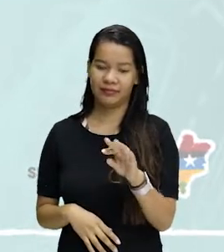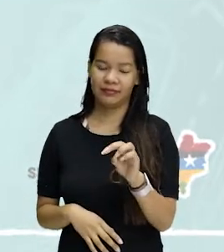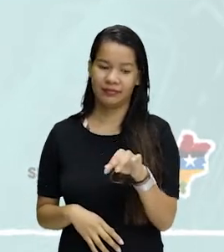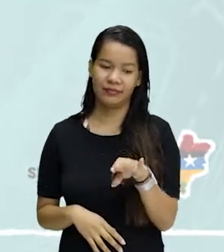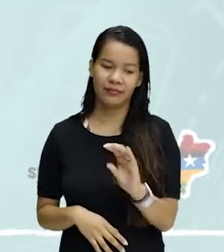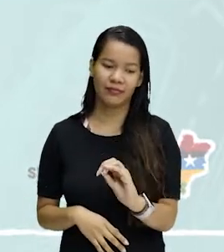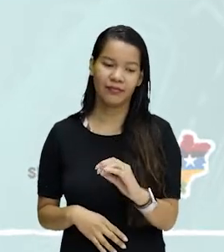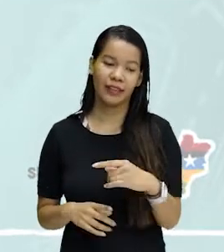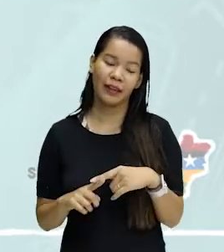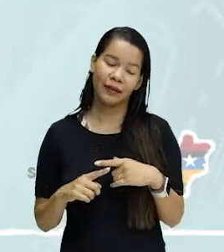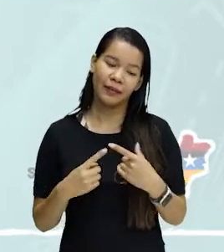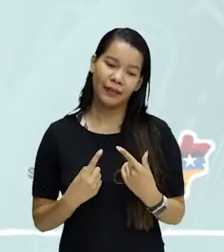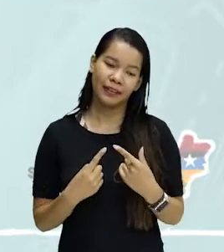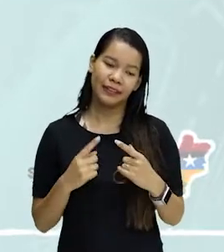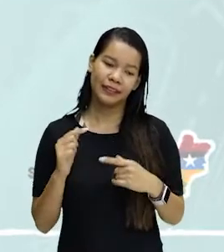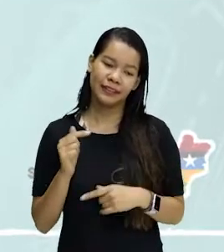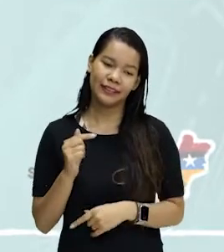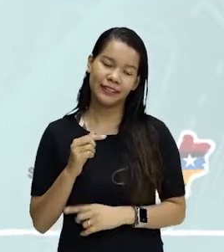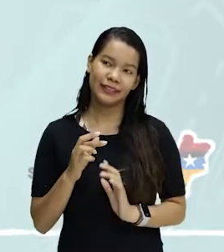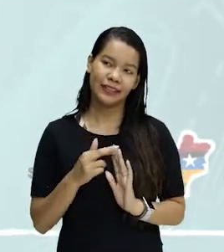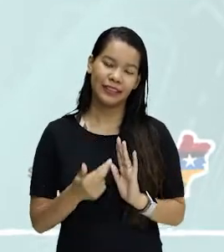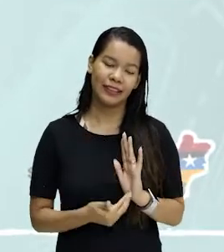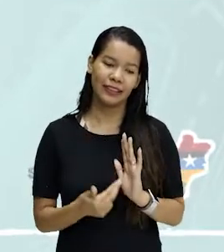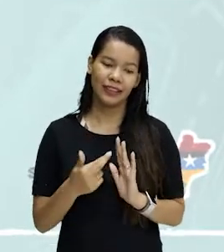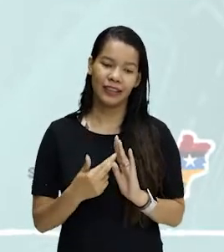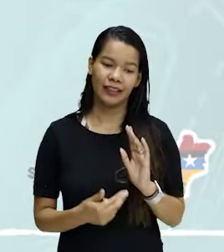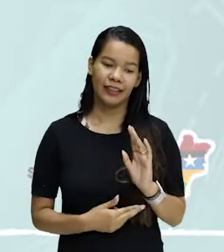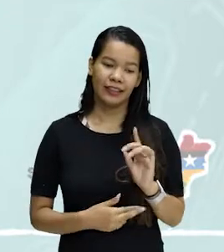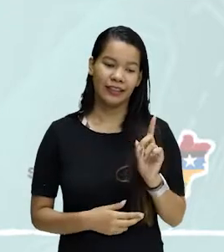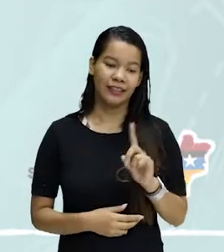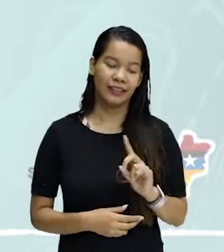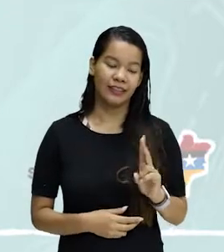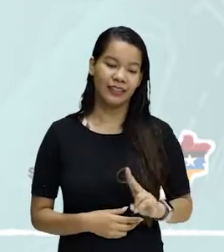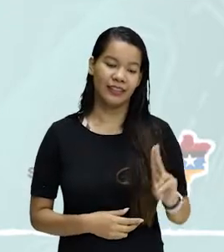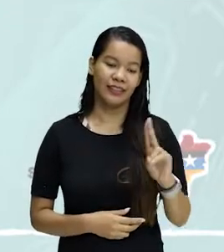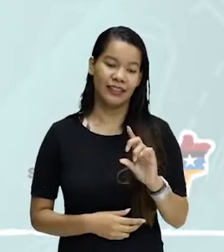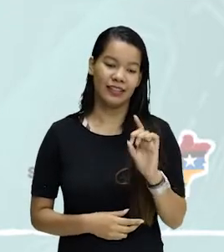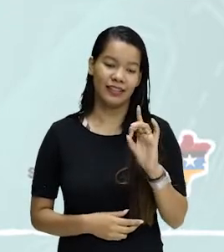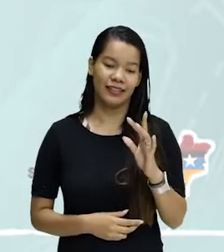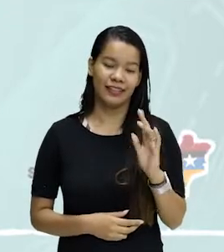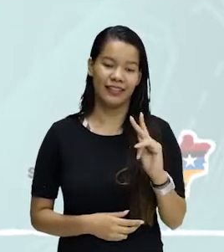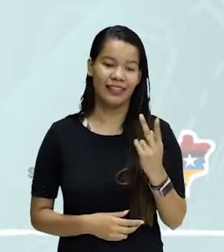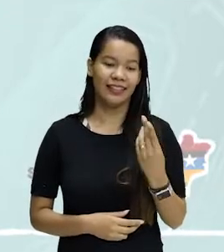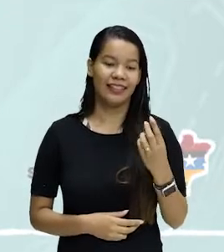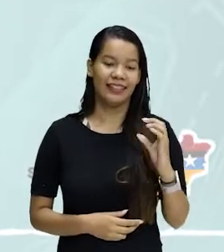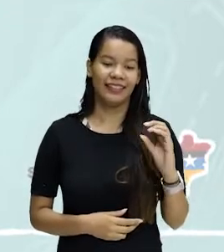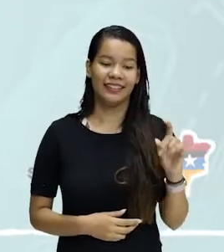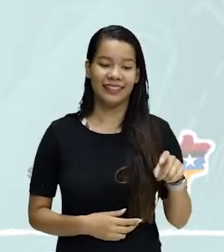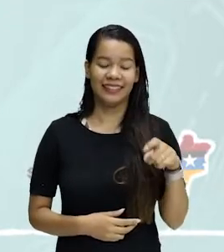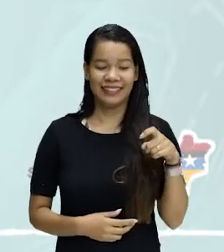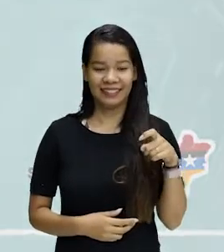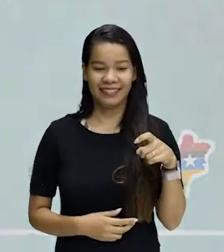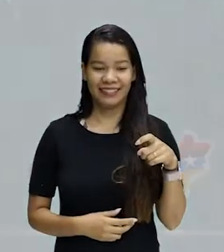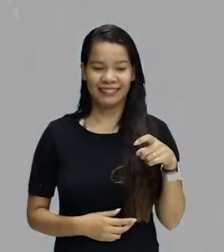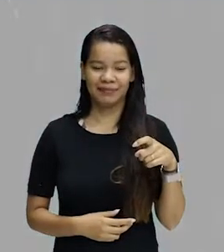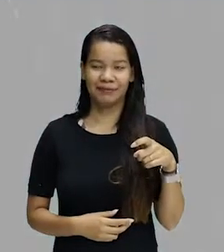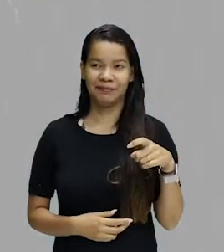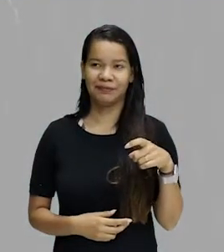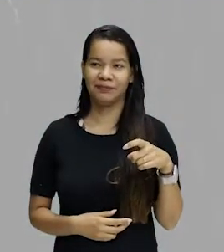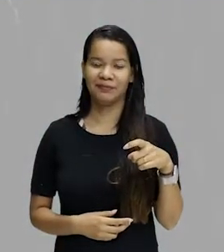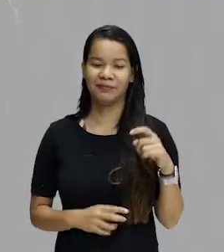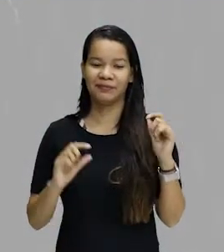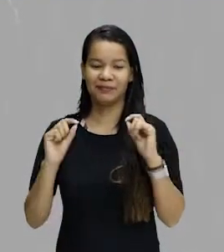No entanto, turma, essa regra não serve apenas para o HX, né, para os hidretos